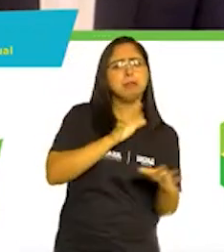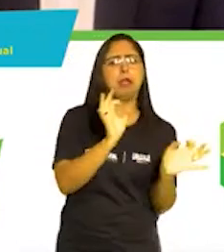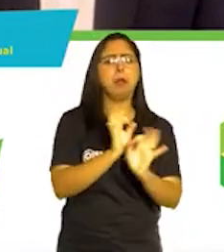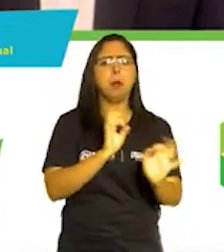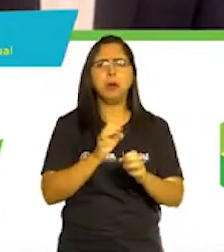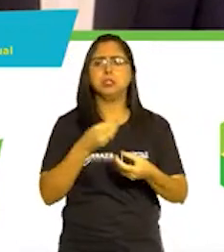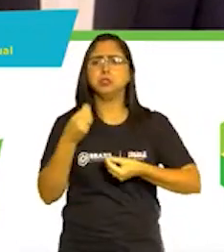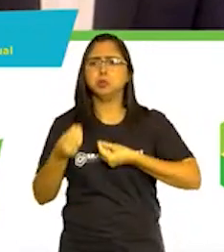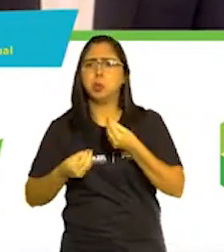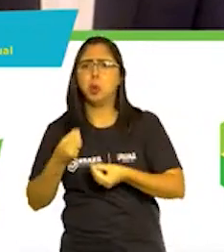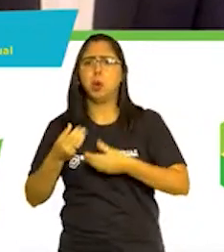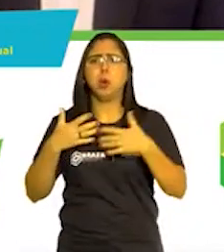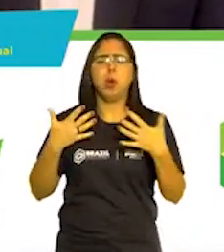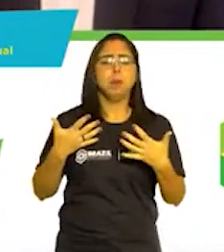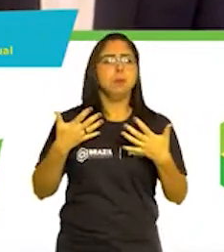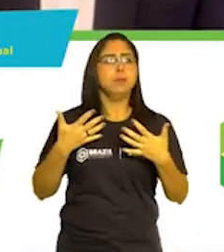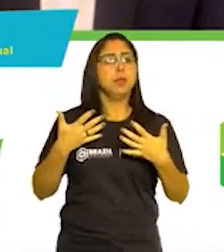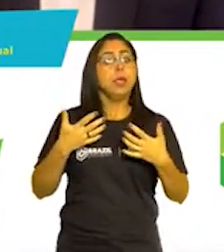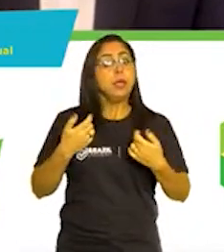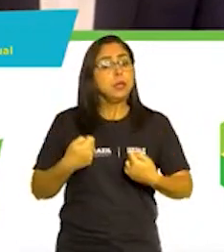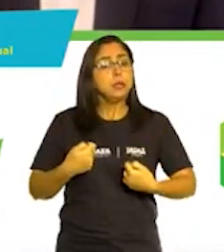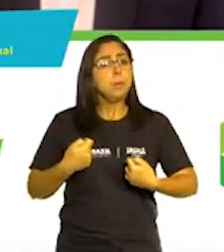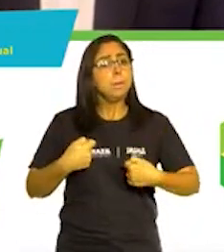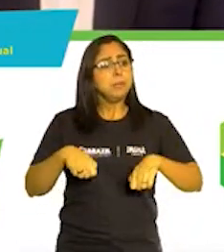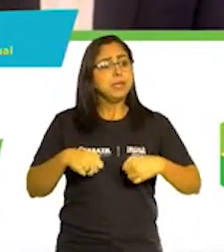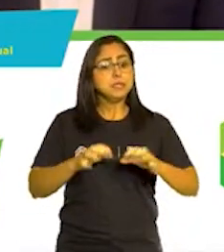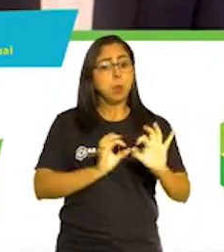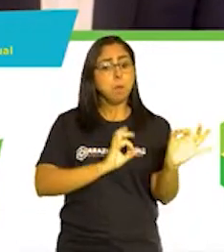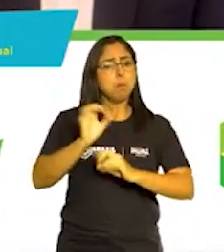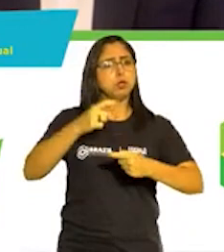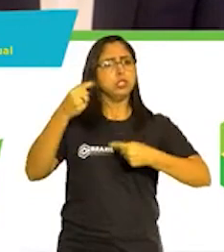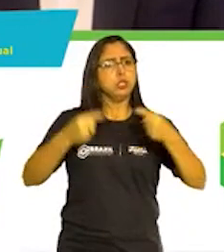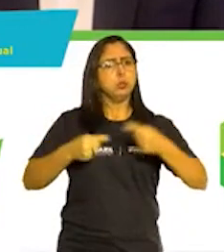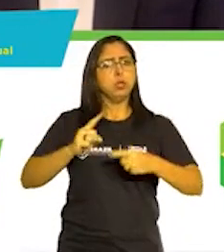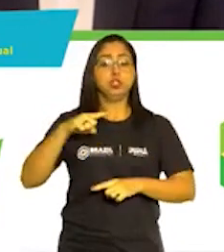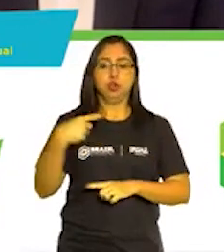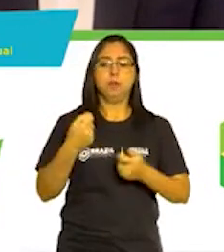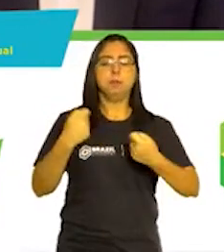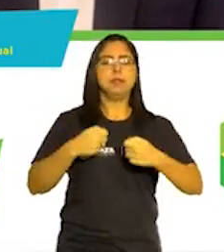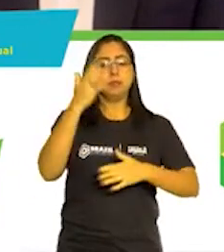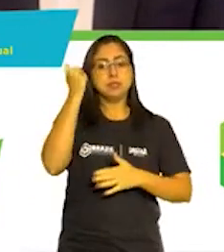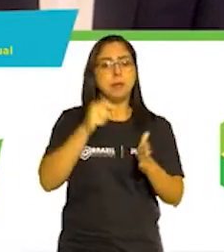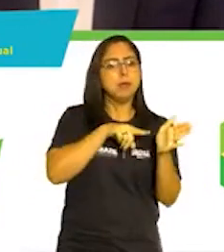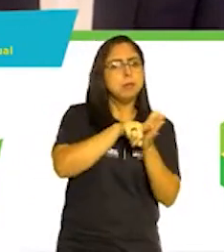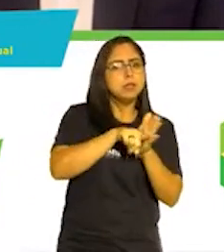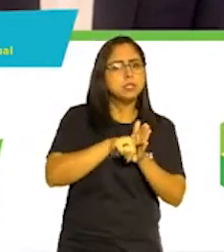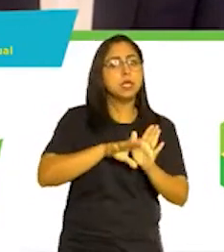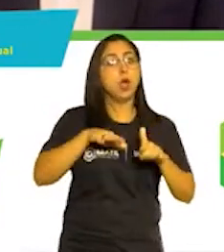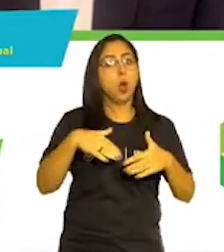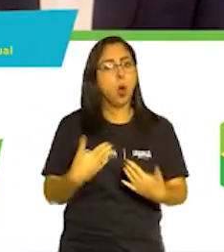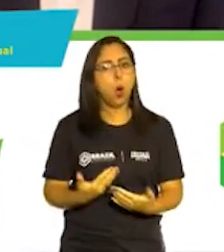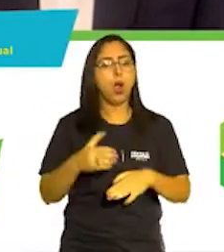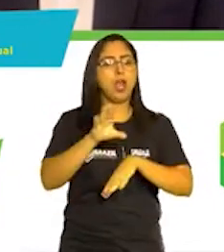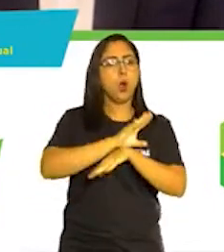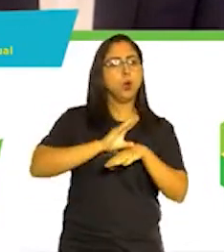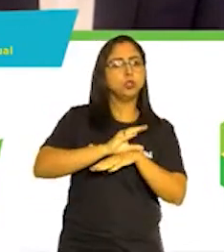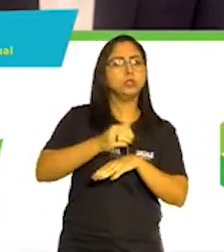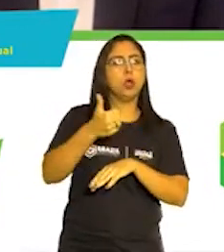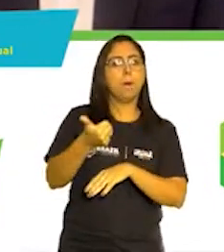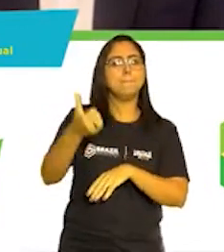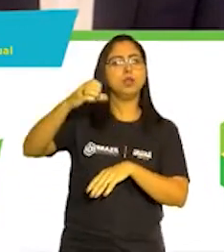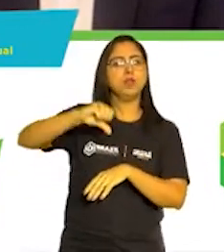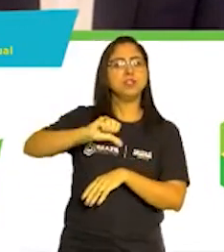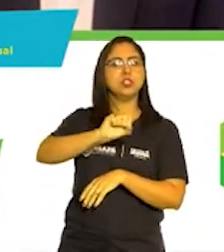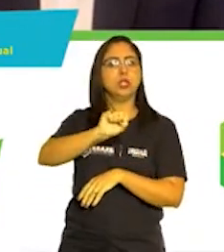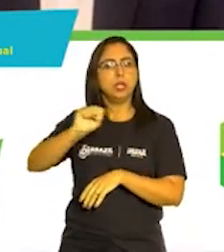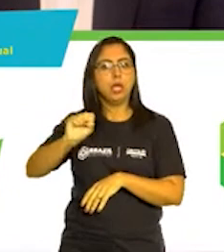político. O que eu acho muito grave é que a gente sempre tinha um diagnóstico de que, olha, essa Constituição de 88, nós aumentamos impostos,